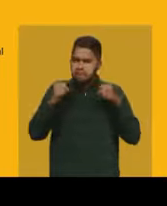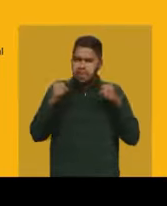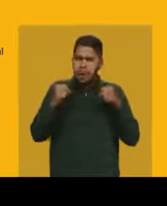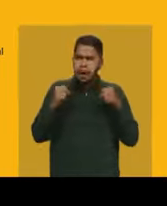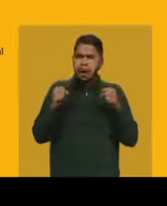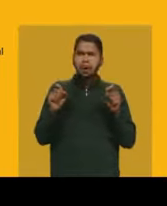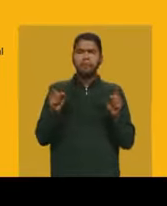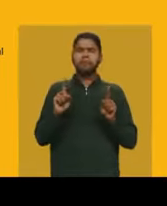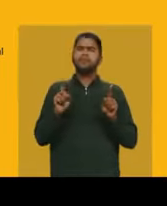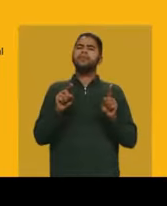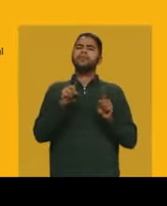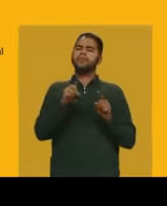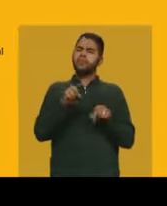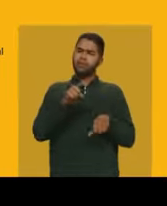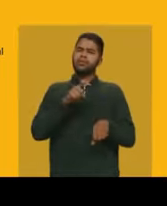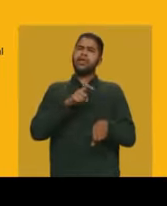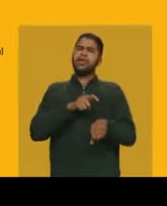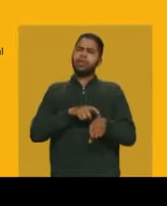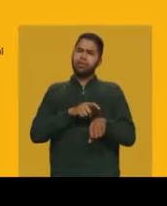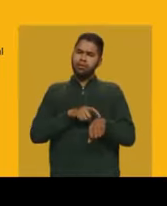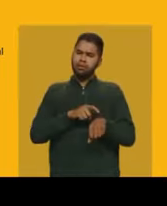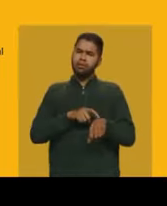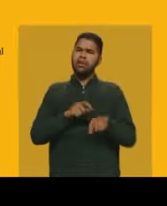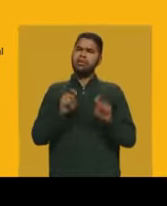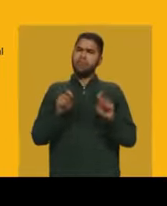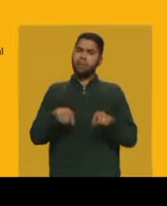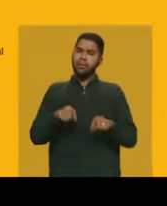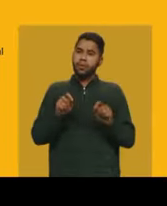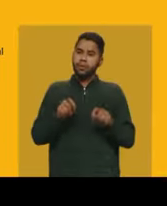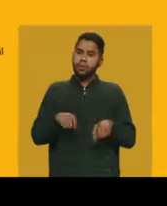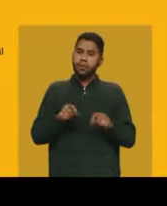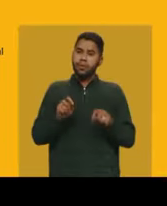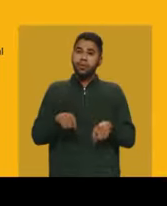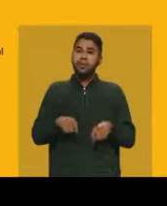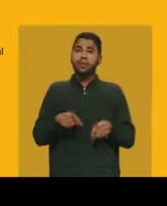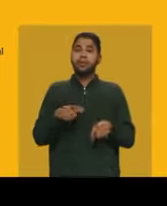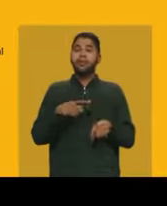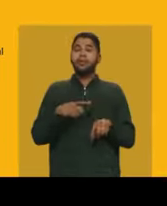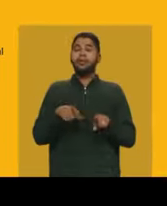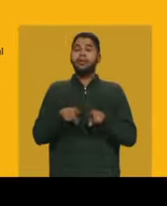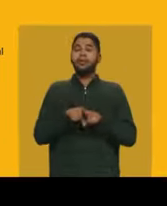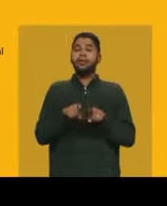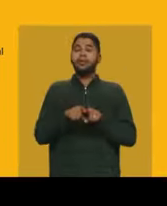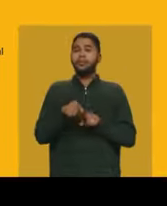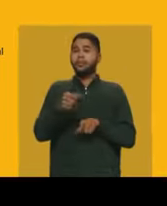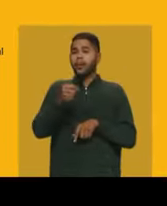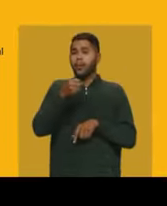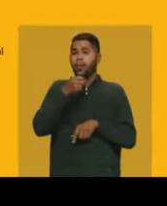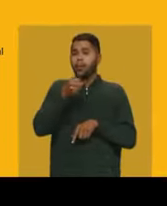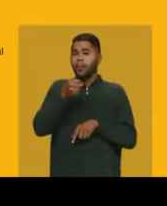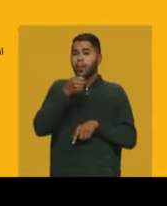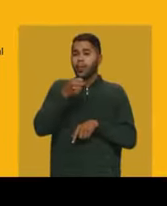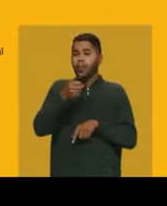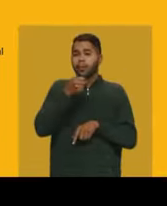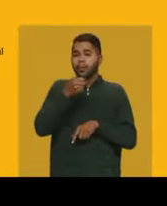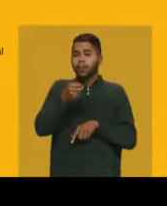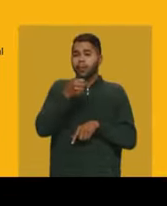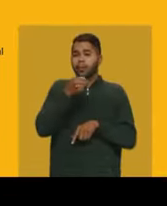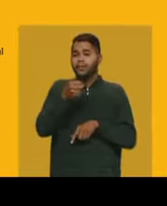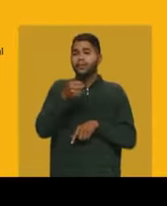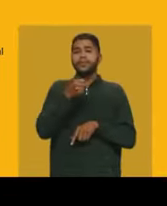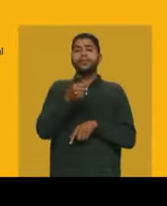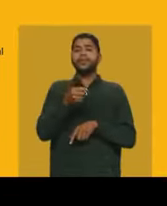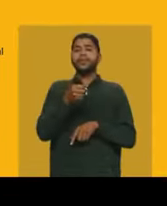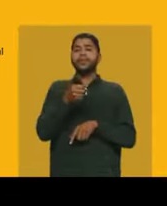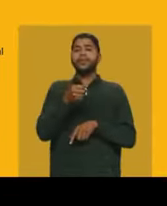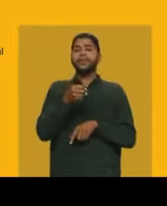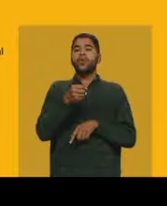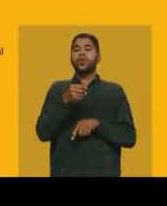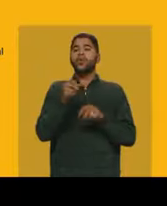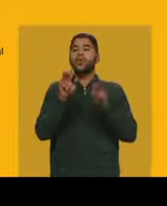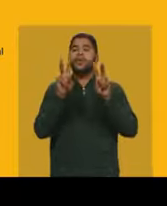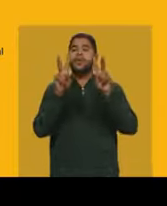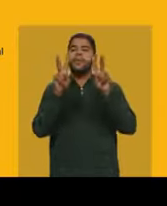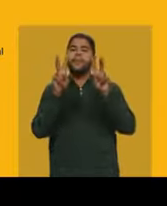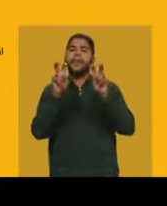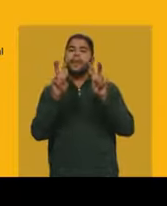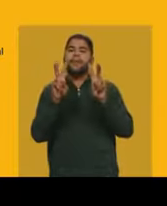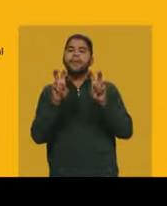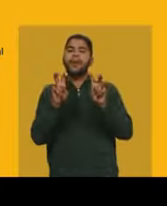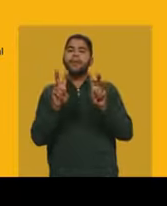tem mais tempo do que pensa. E aqui nós temos uma entrevista e aqui nós temos, então, os